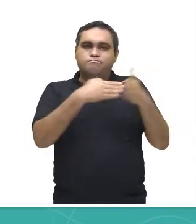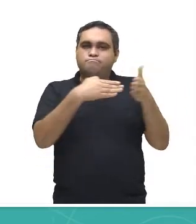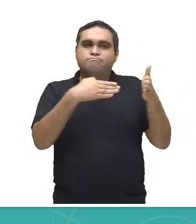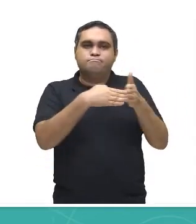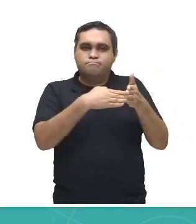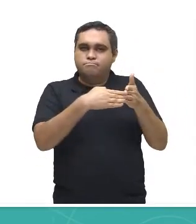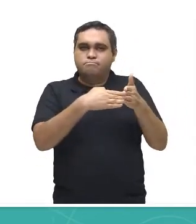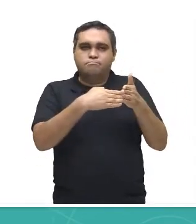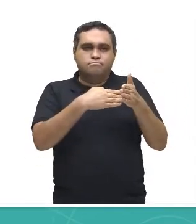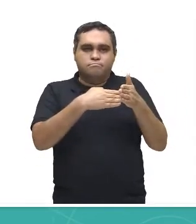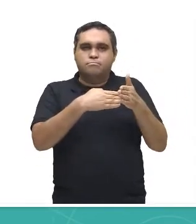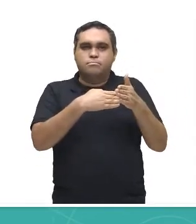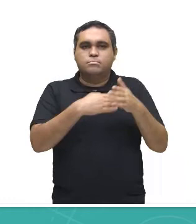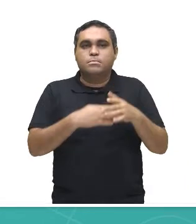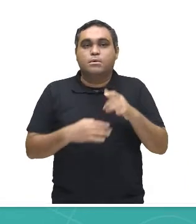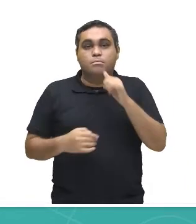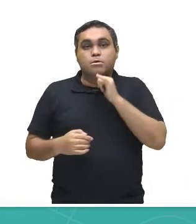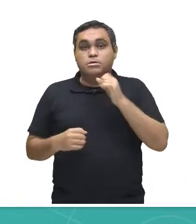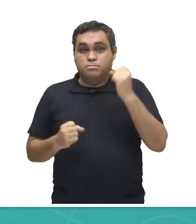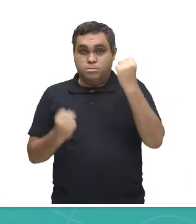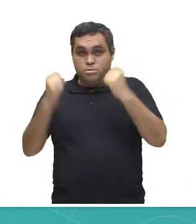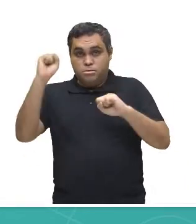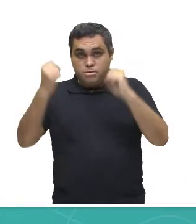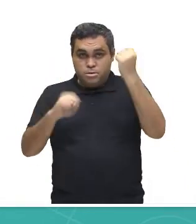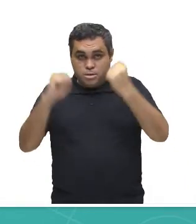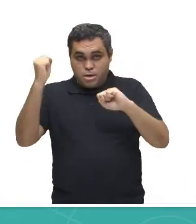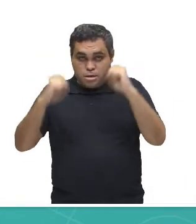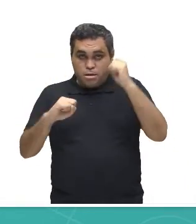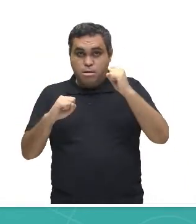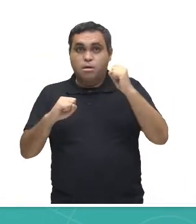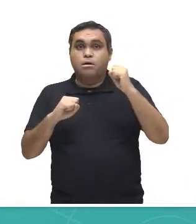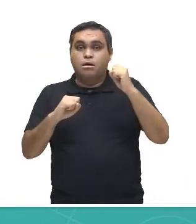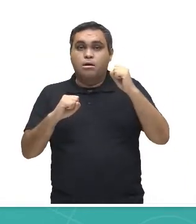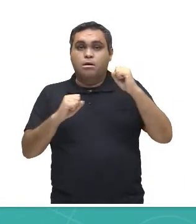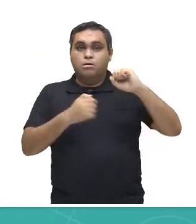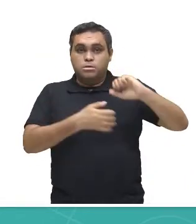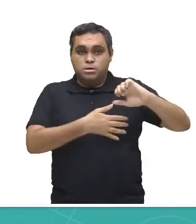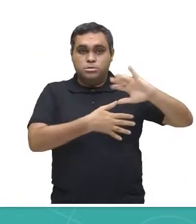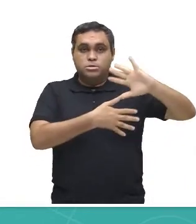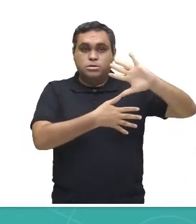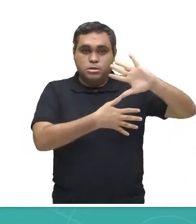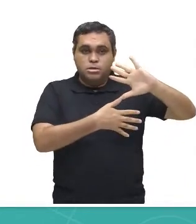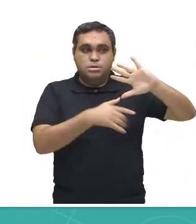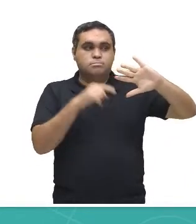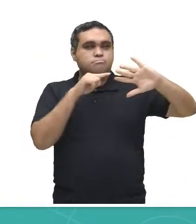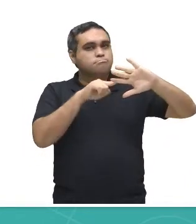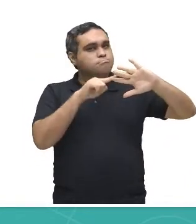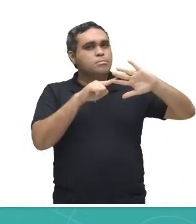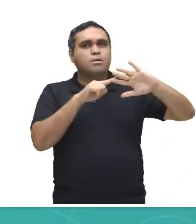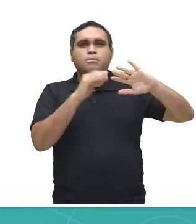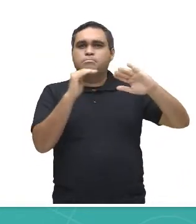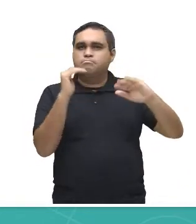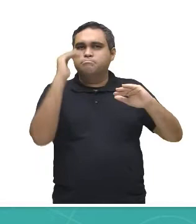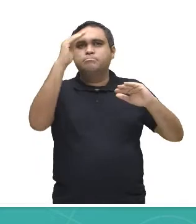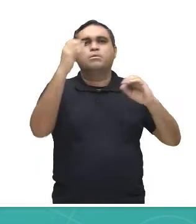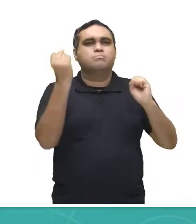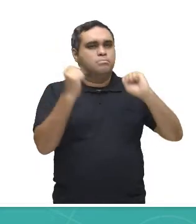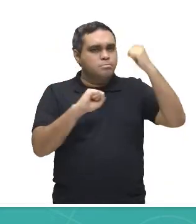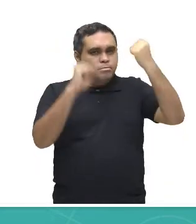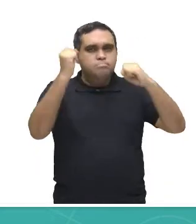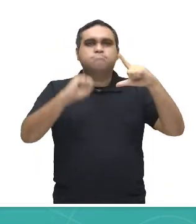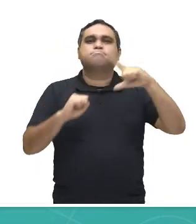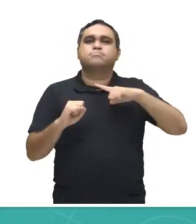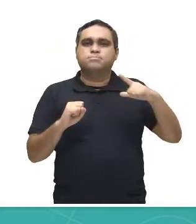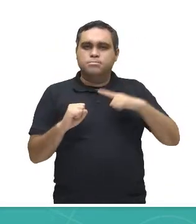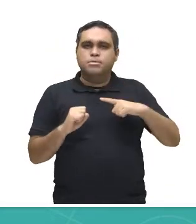Unidos barraram. Na segunda fase da Revolução Industrial, os Estados Unidos vão estar muito presentes. Então,